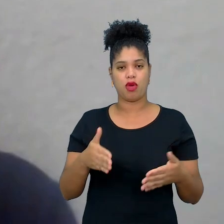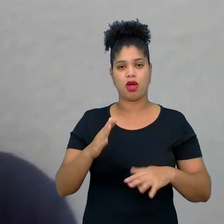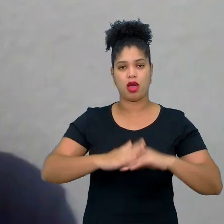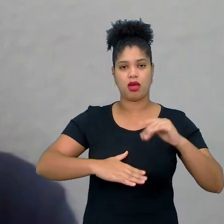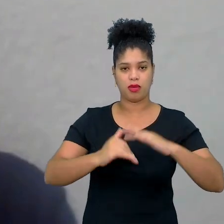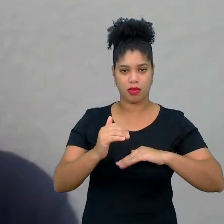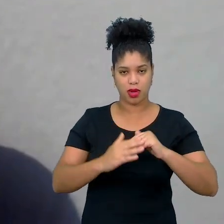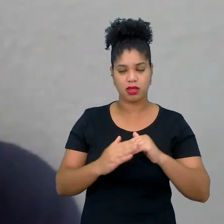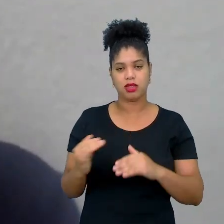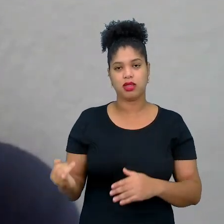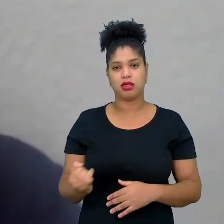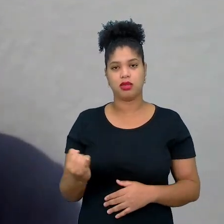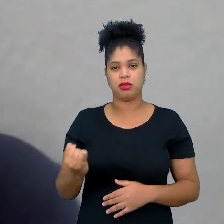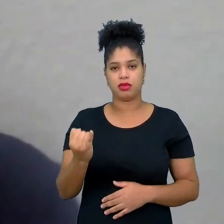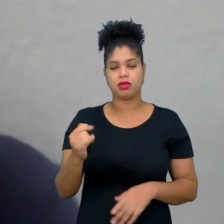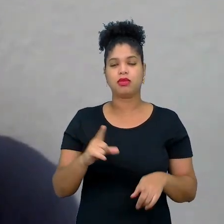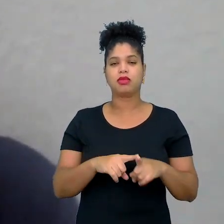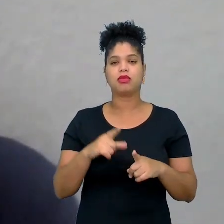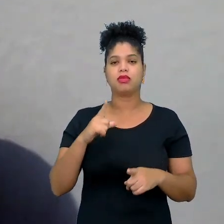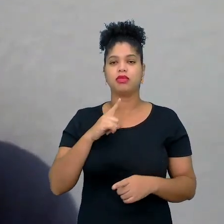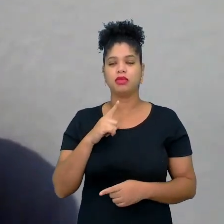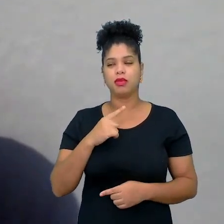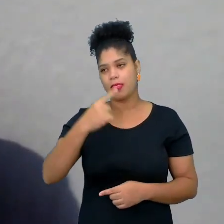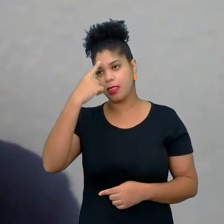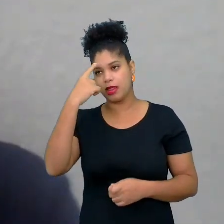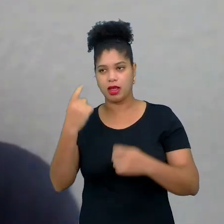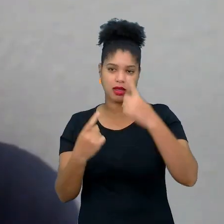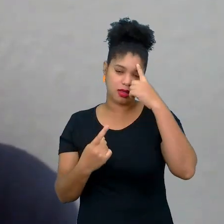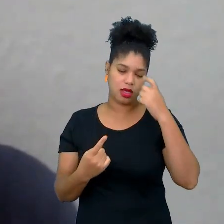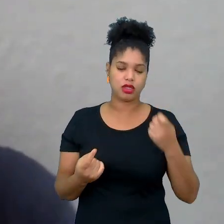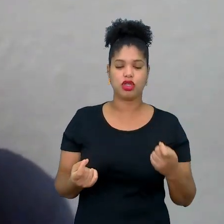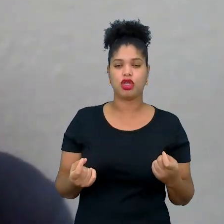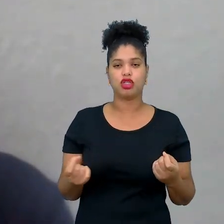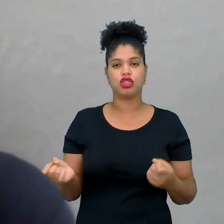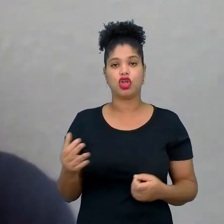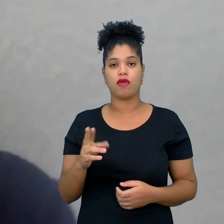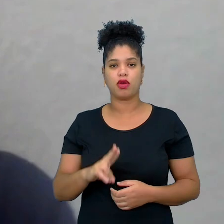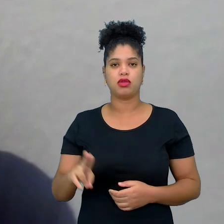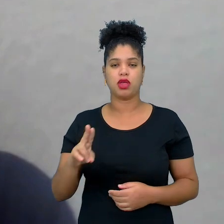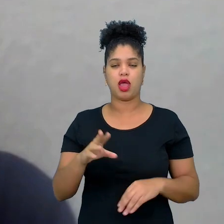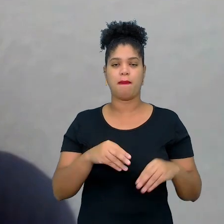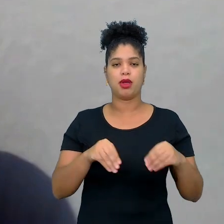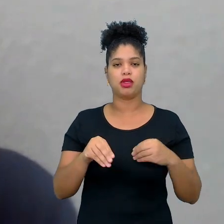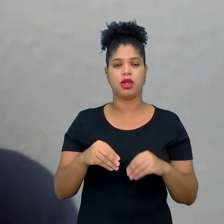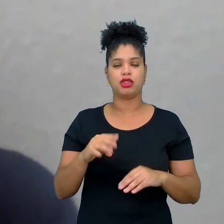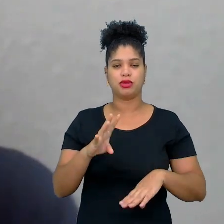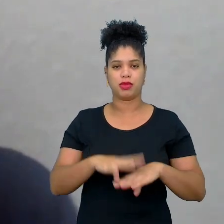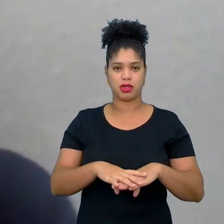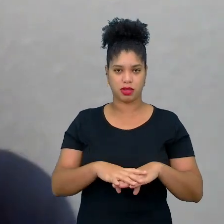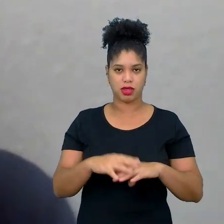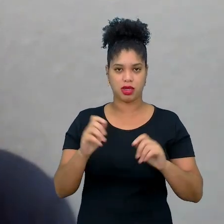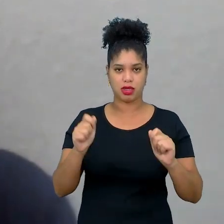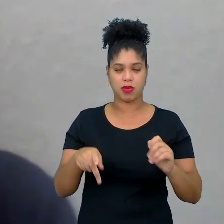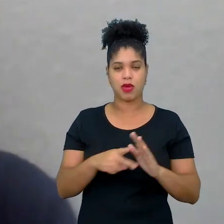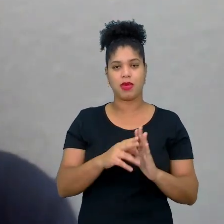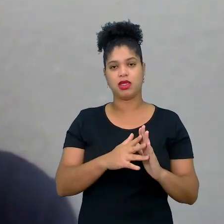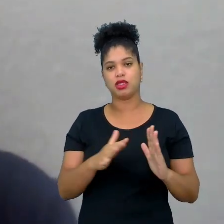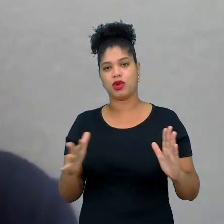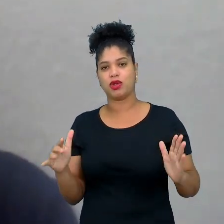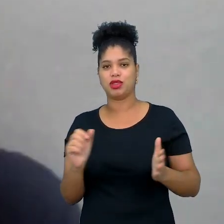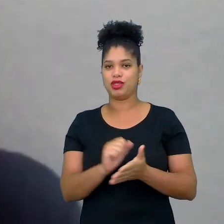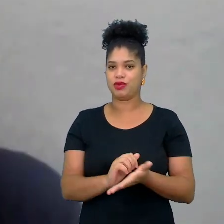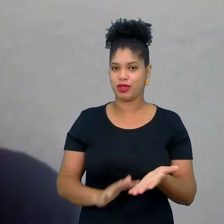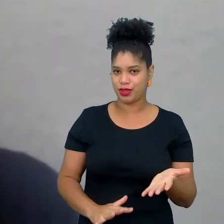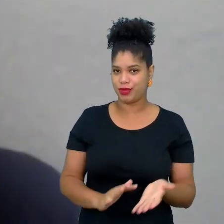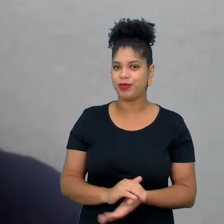habilidade essencial e até tendo novas ideias de como utilizar essa modelagem matemática nas sequências de